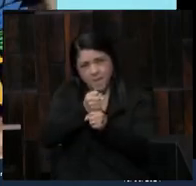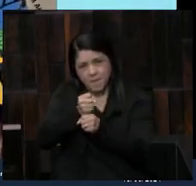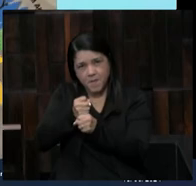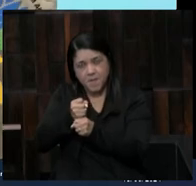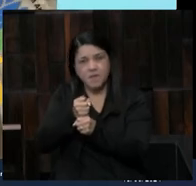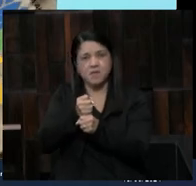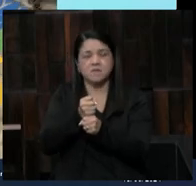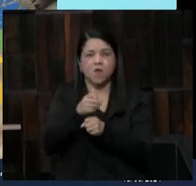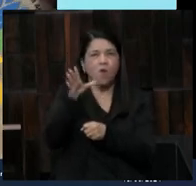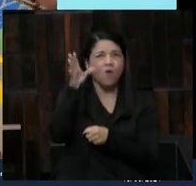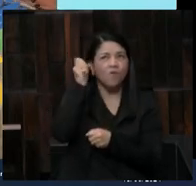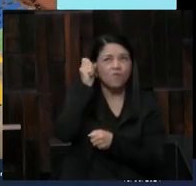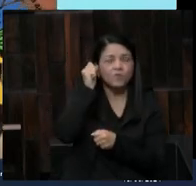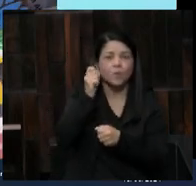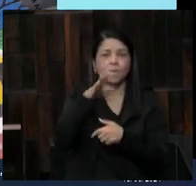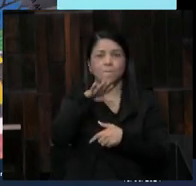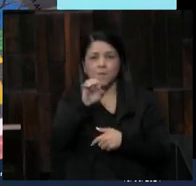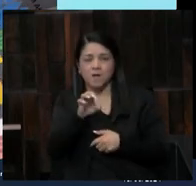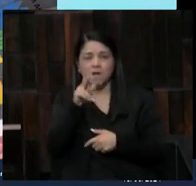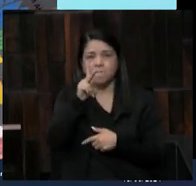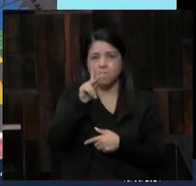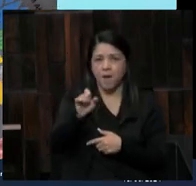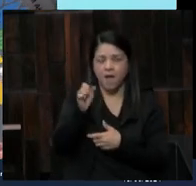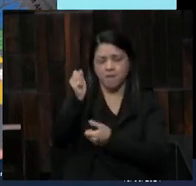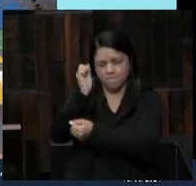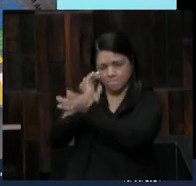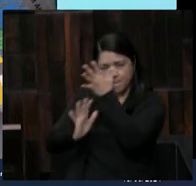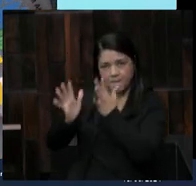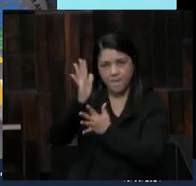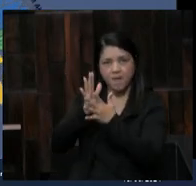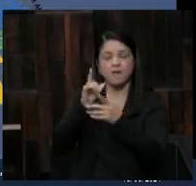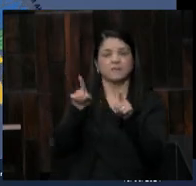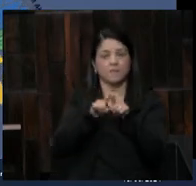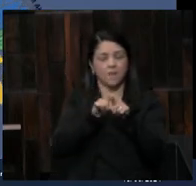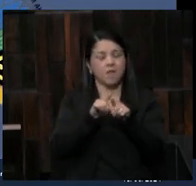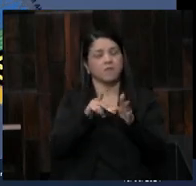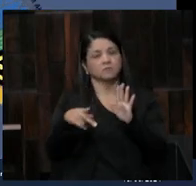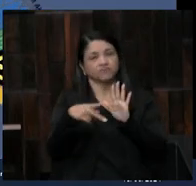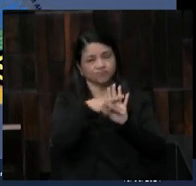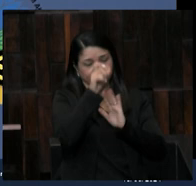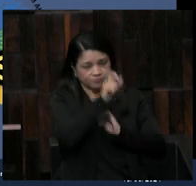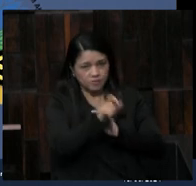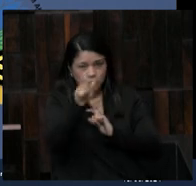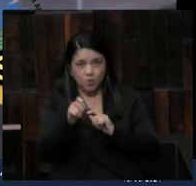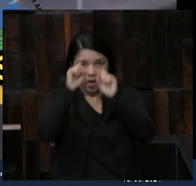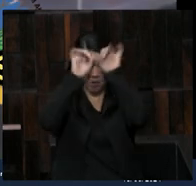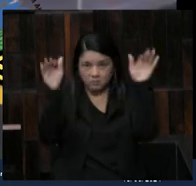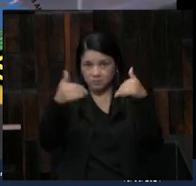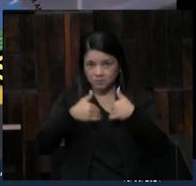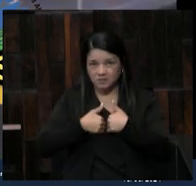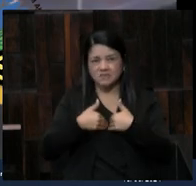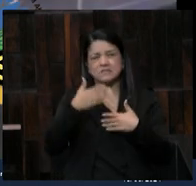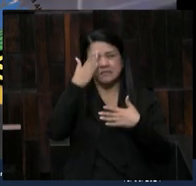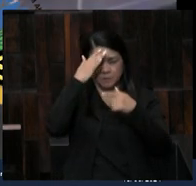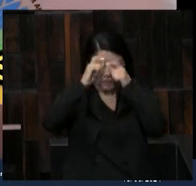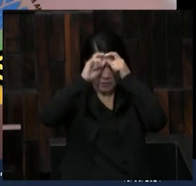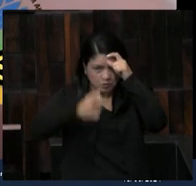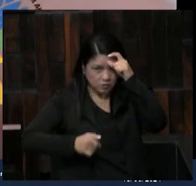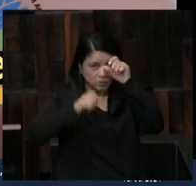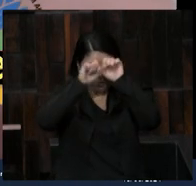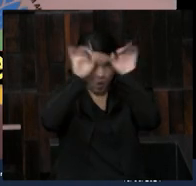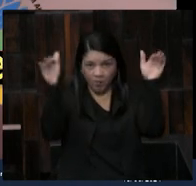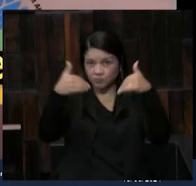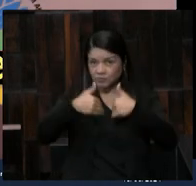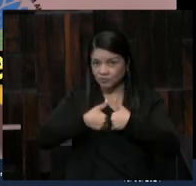ouvido mães, pais e, é claro, que os próprios autistas. Sabemos que o transtorno do espectro